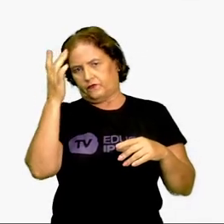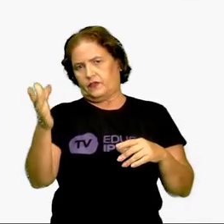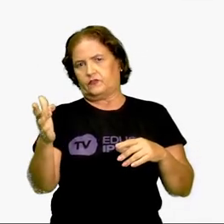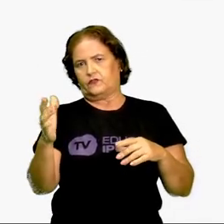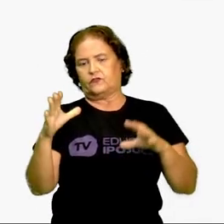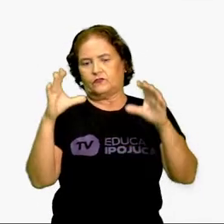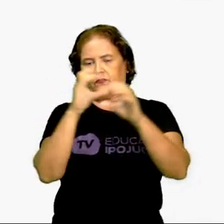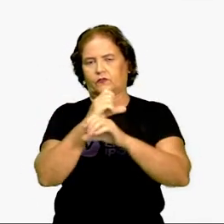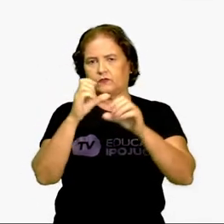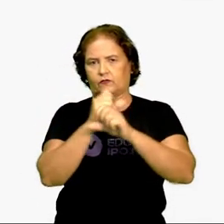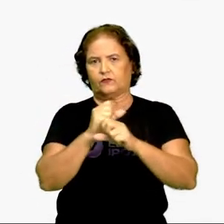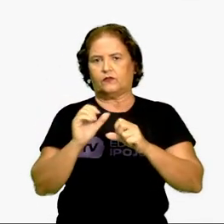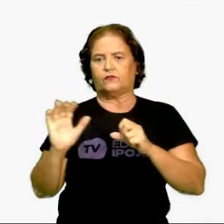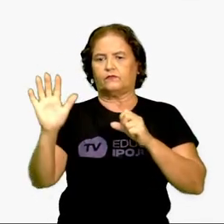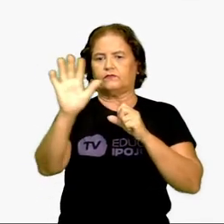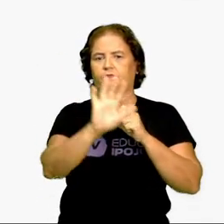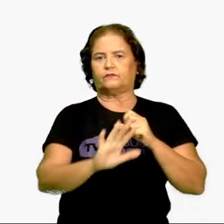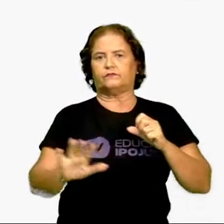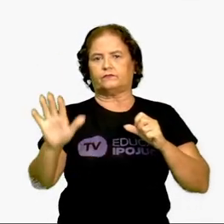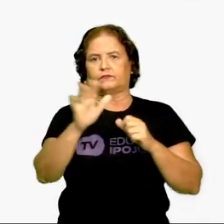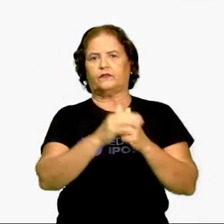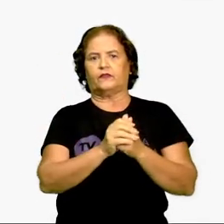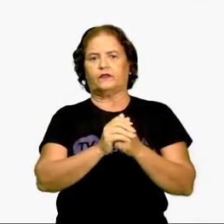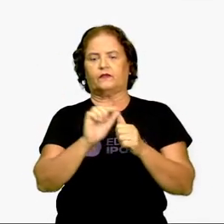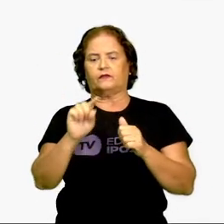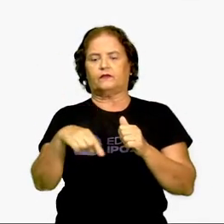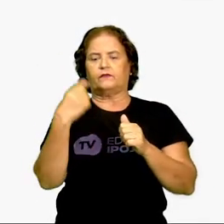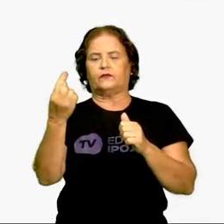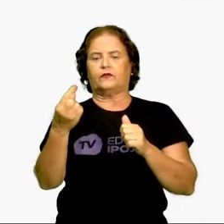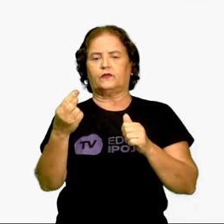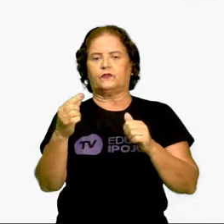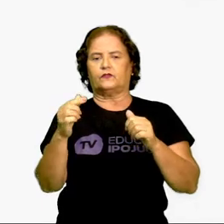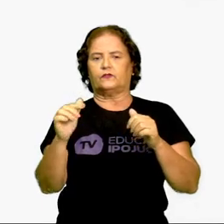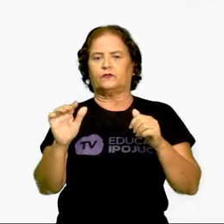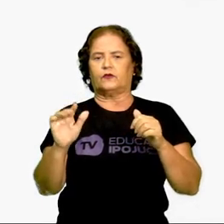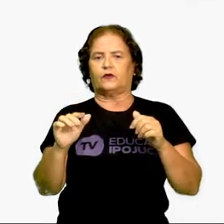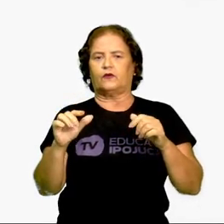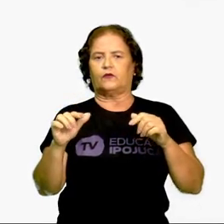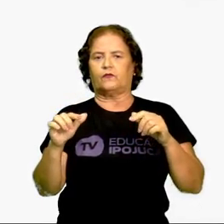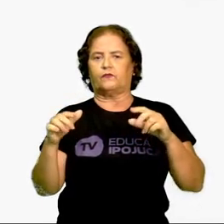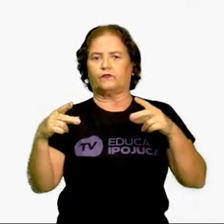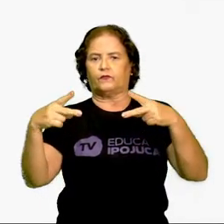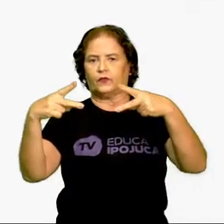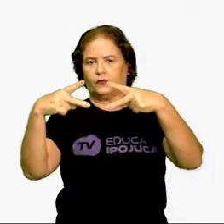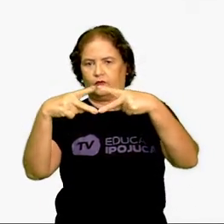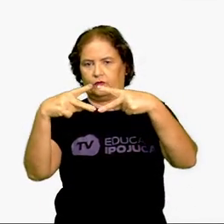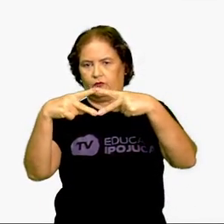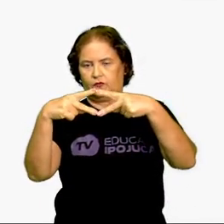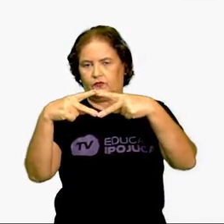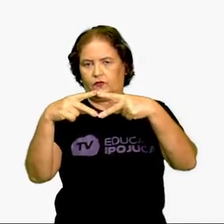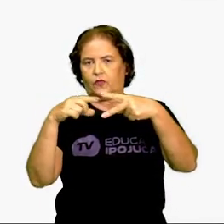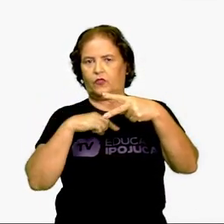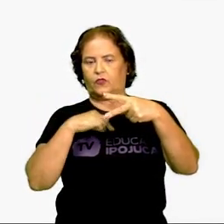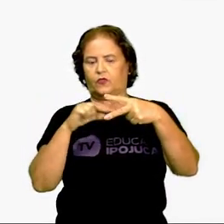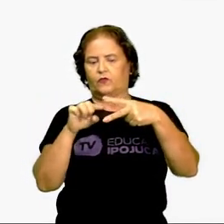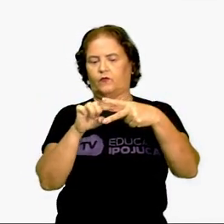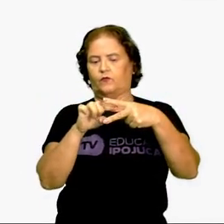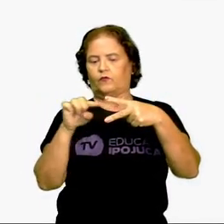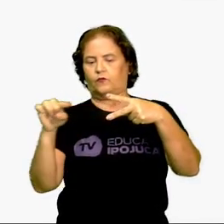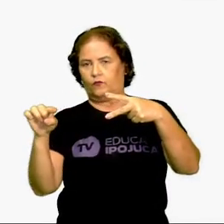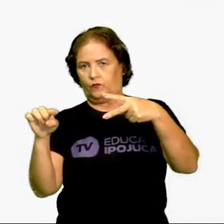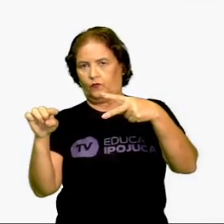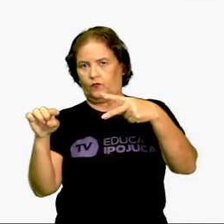calcular as áreas. A próxima figura, o losango, tem duas diagonais.